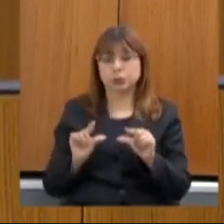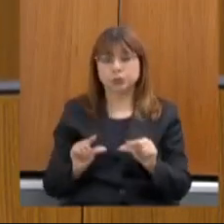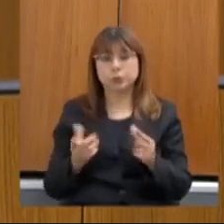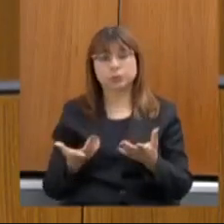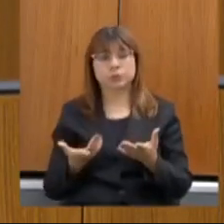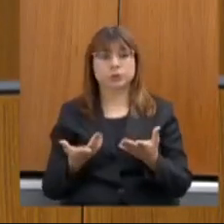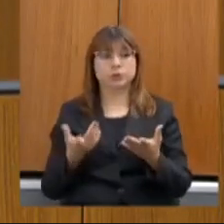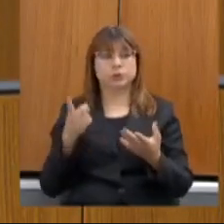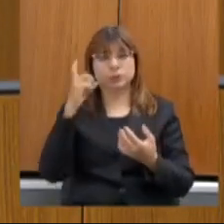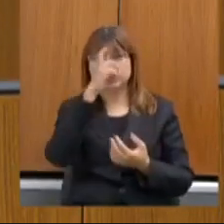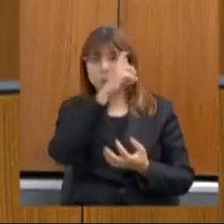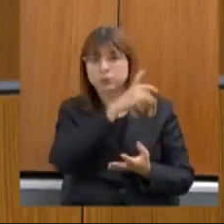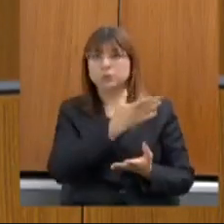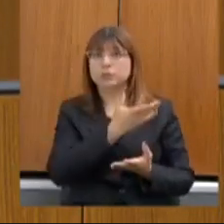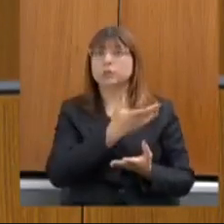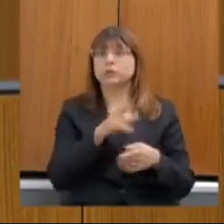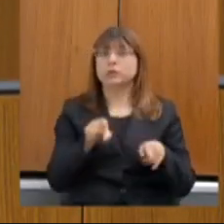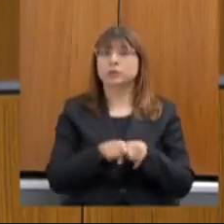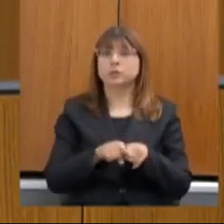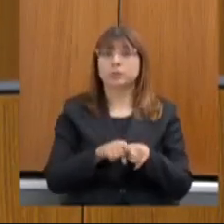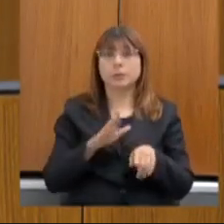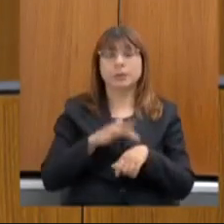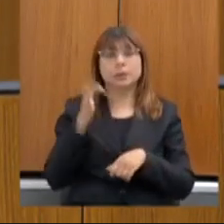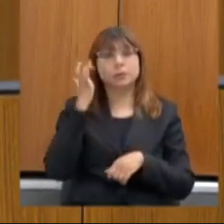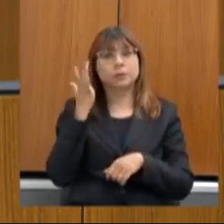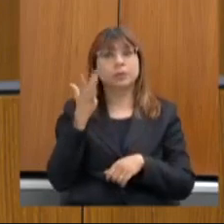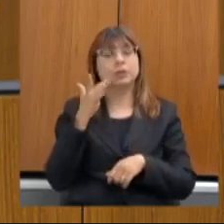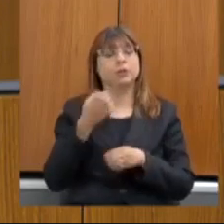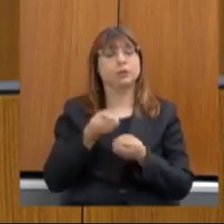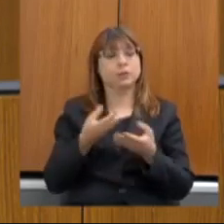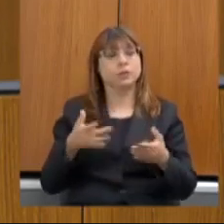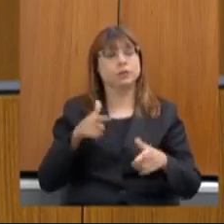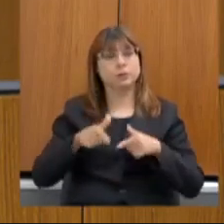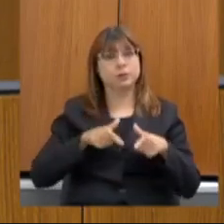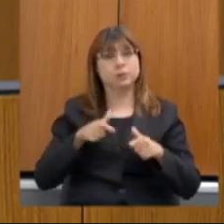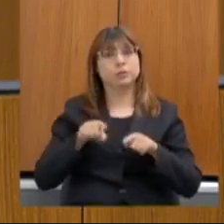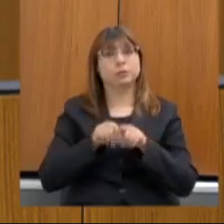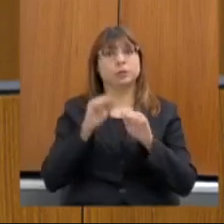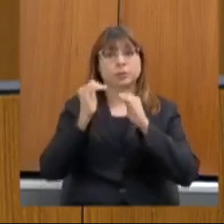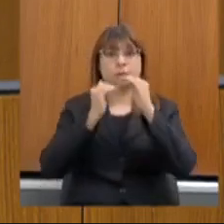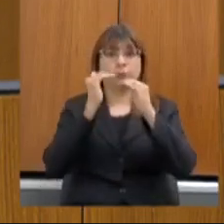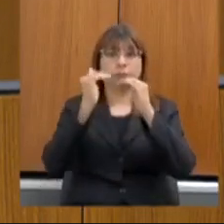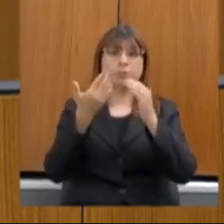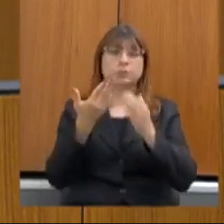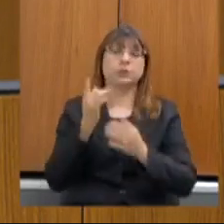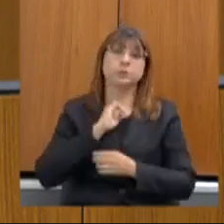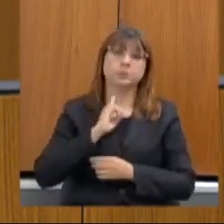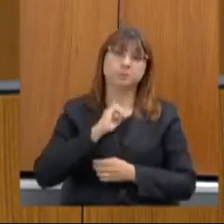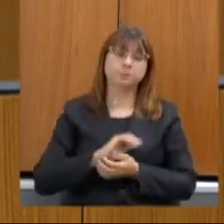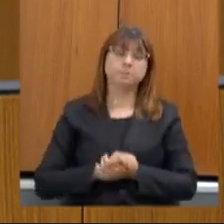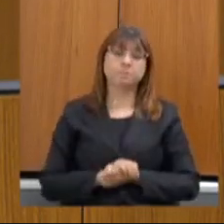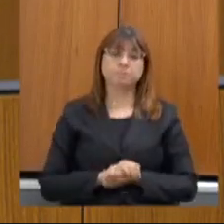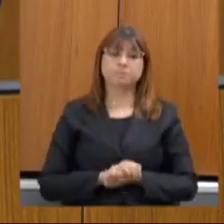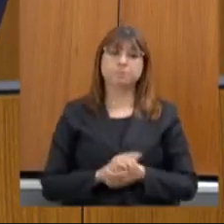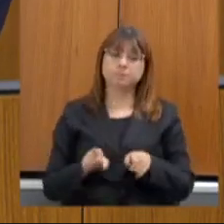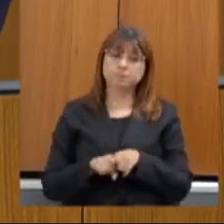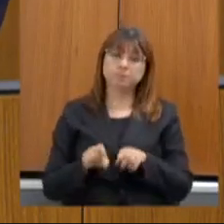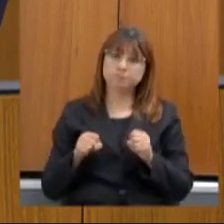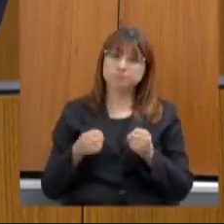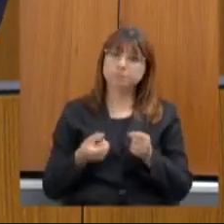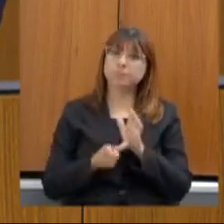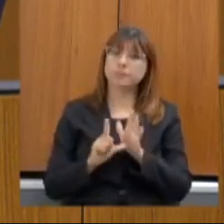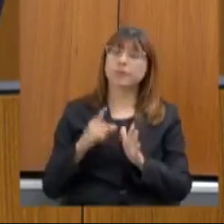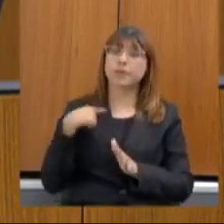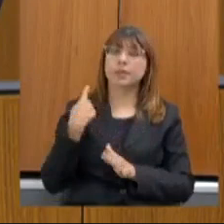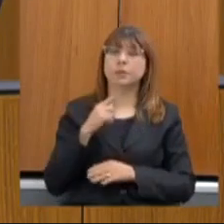e facilitar na geração de emprego e desenvolvimento de Minas Gerais reforçando